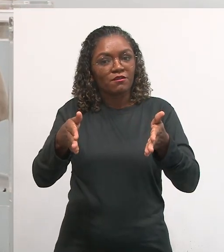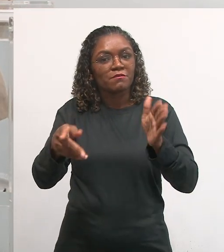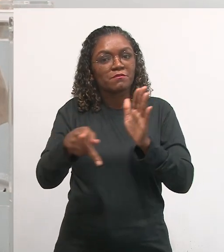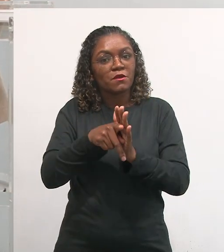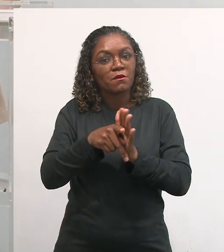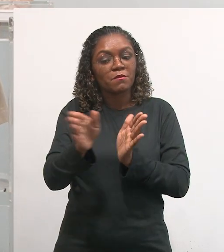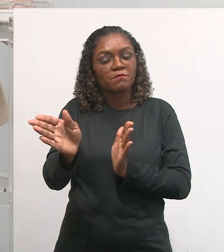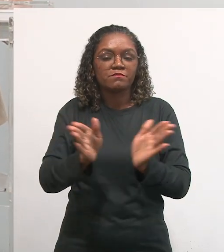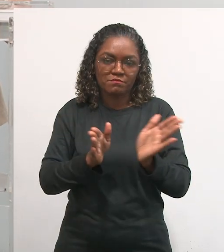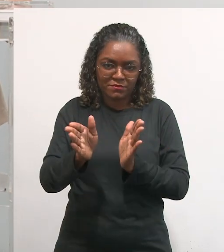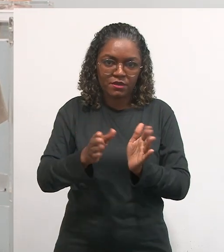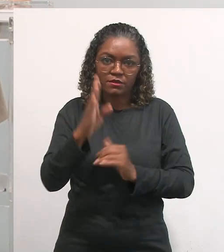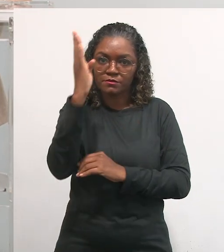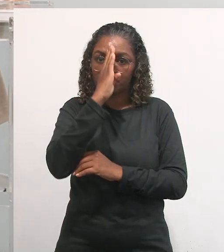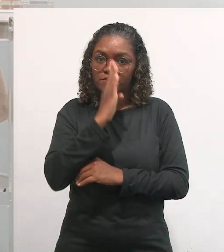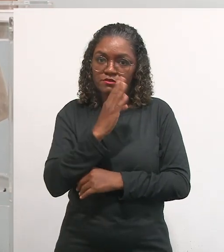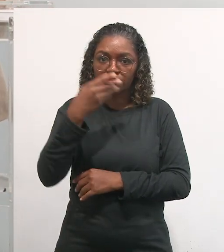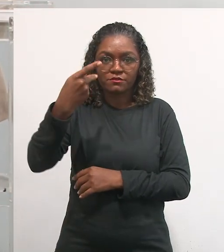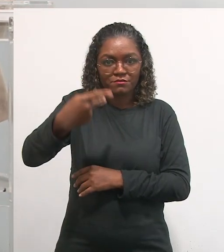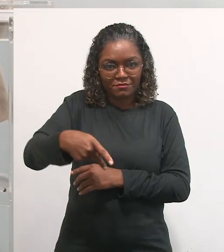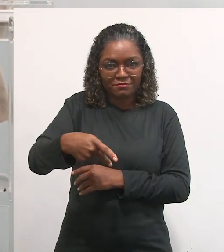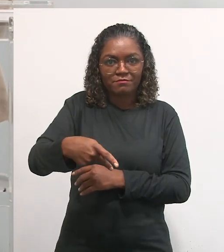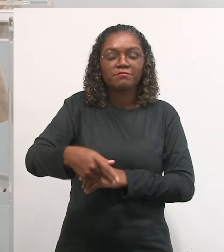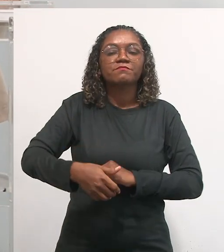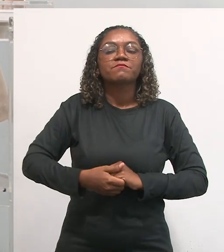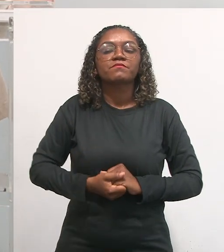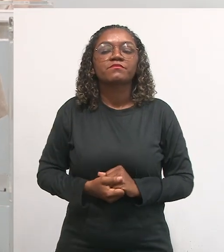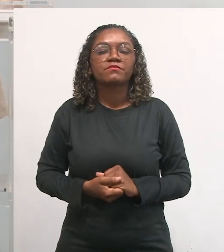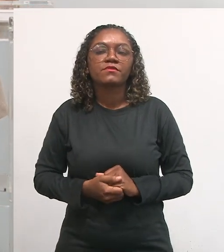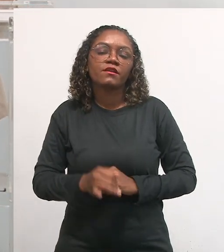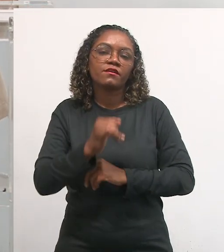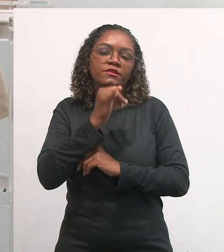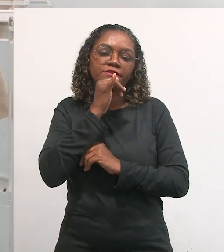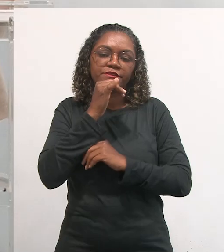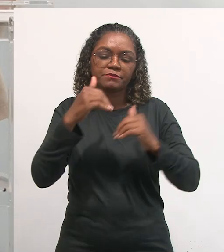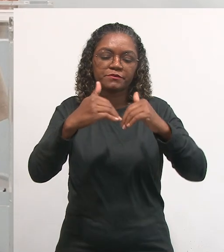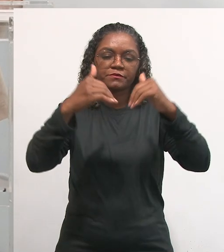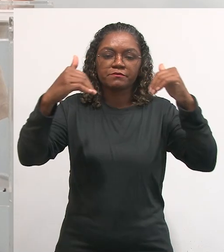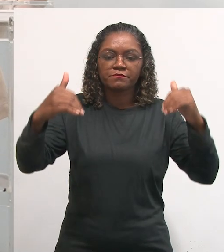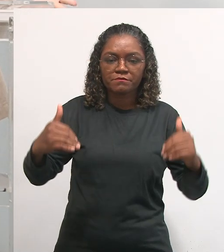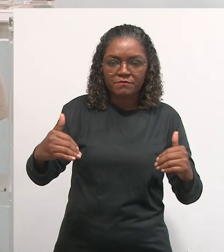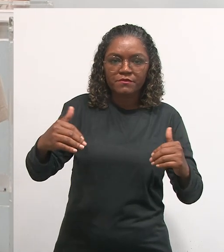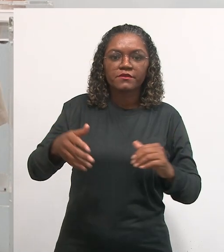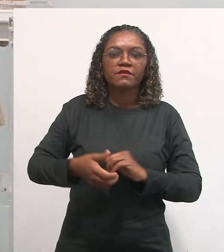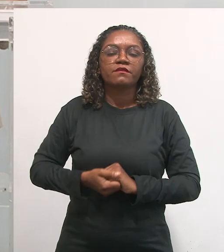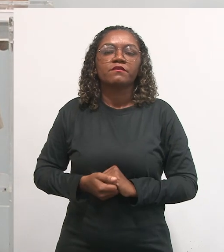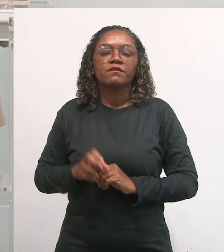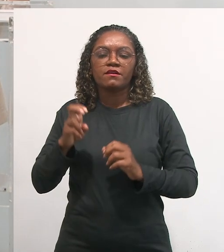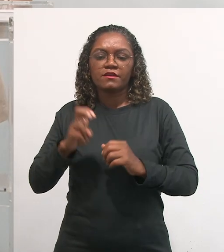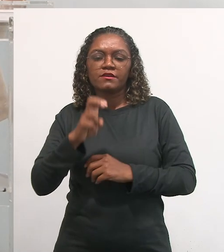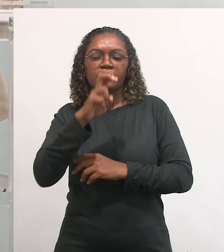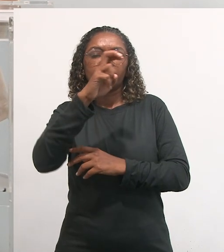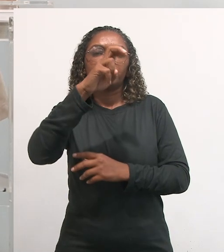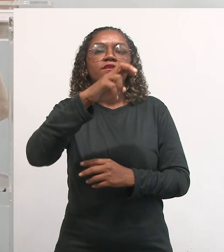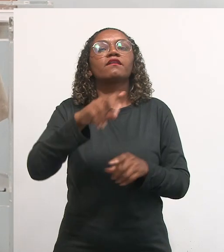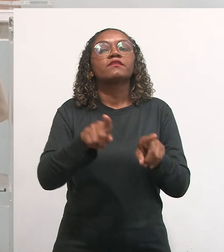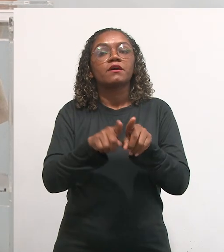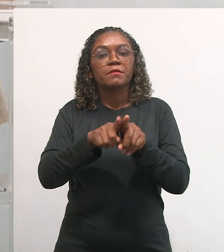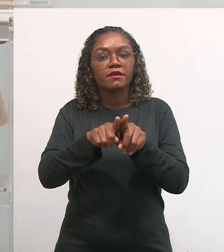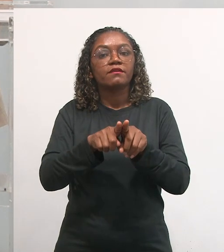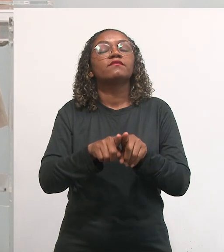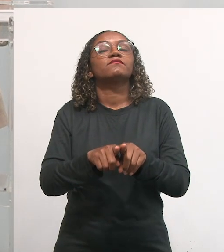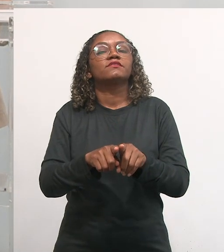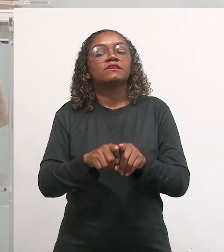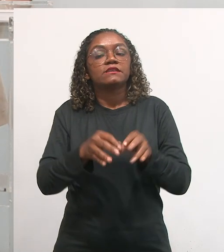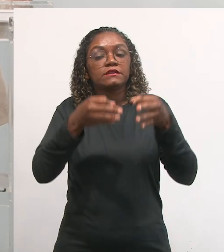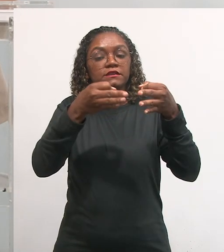de coisas que são produzidas no Brasil tá E esses espaçamentos ali eh inclinação de escadas tudo isso quando a